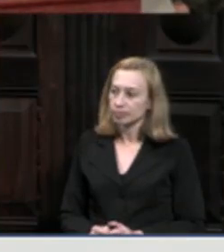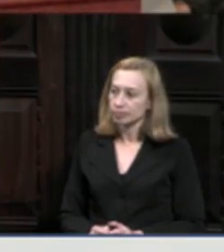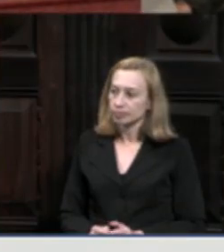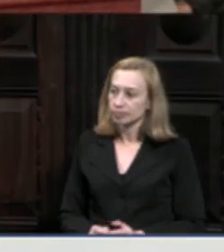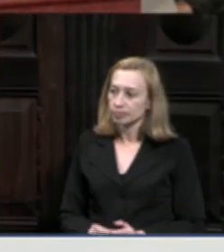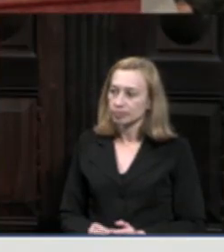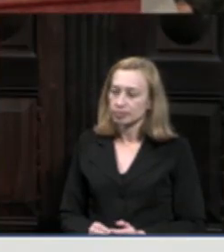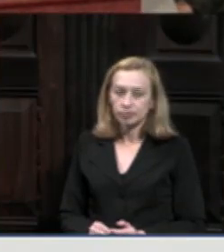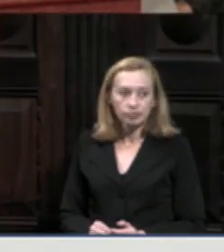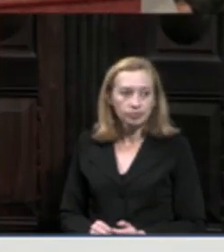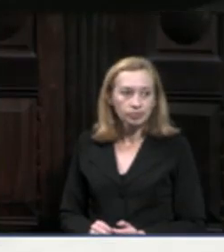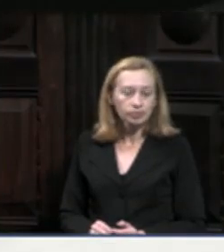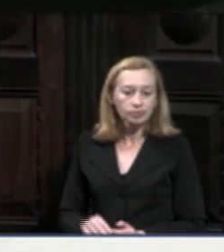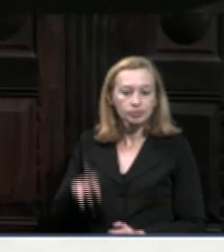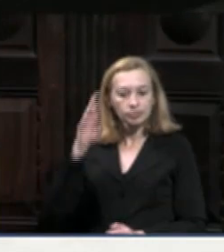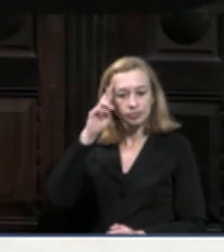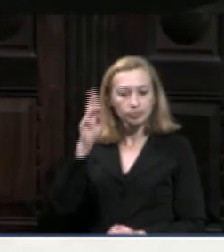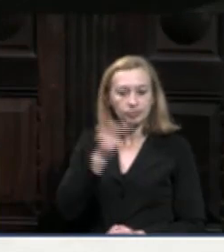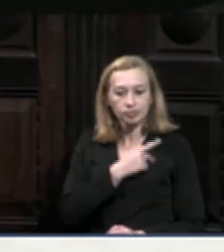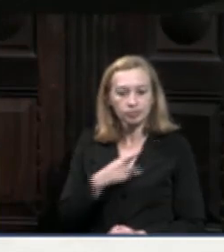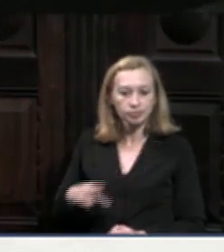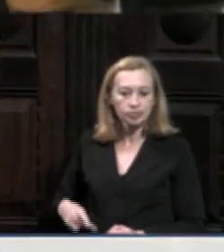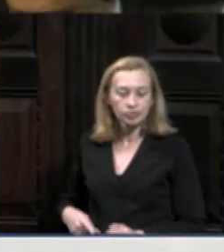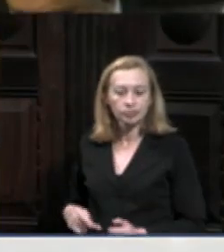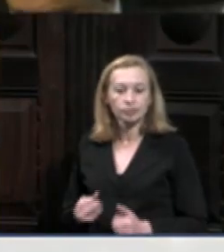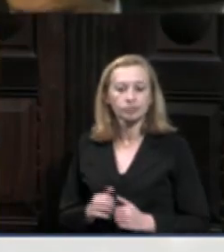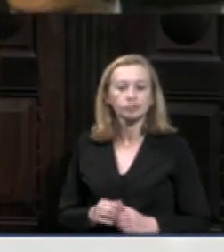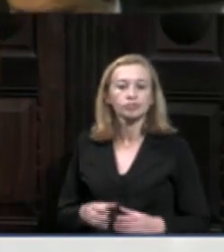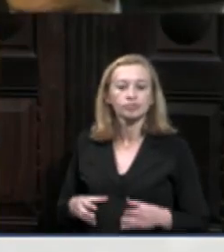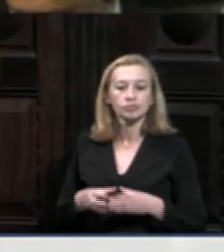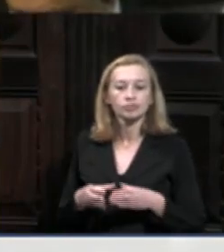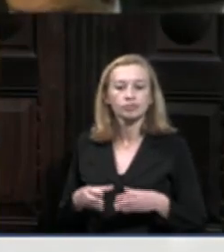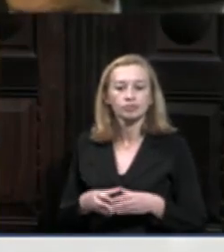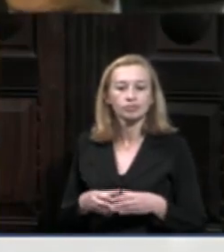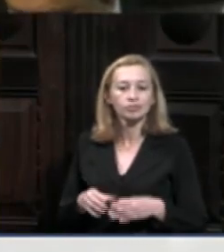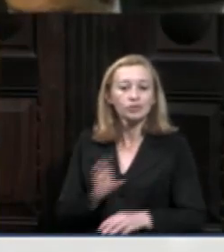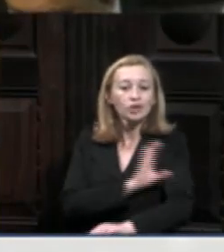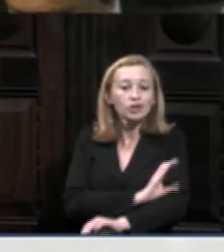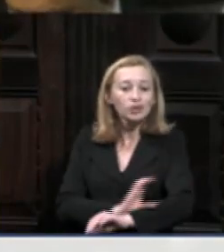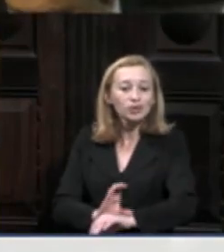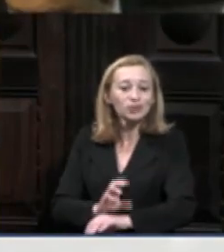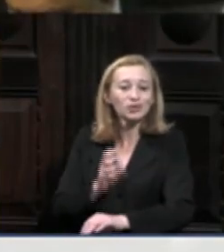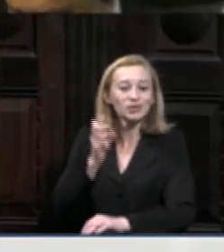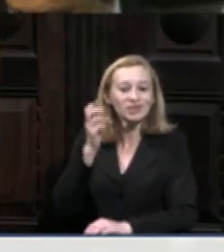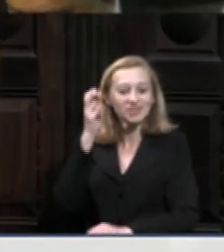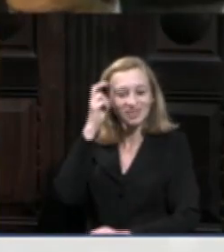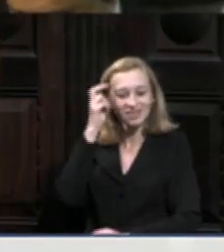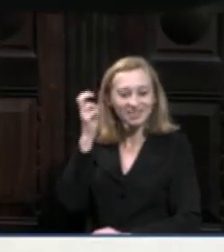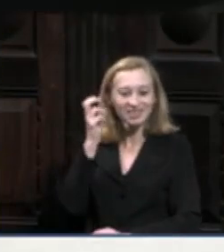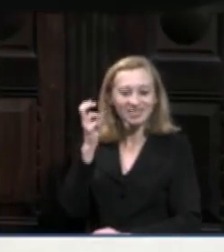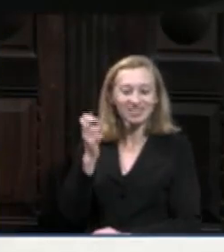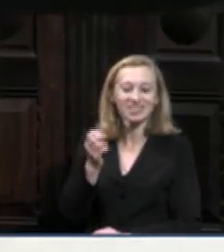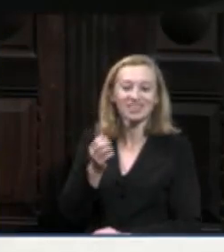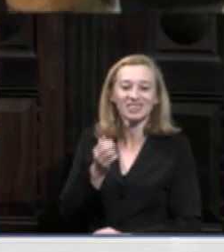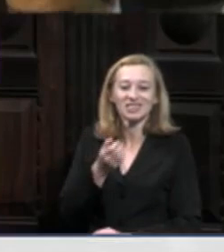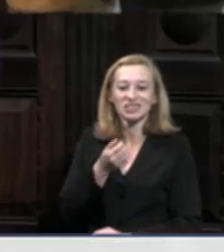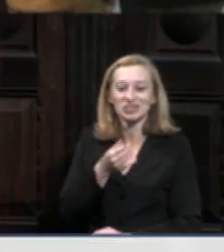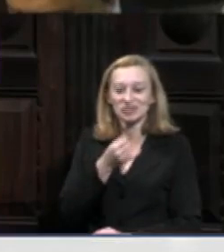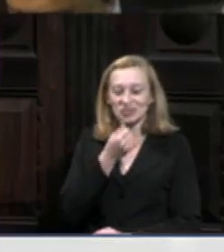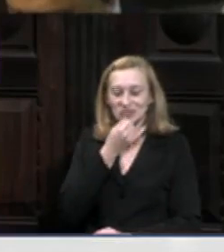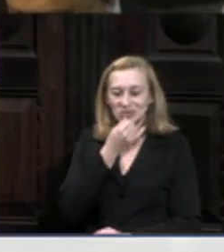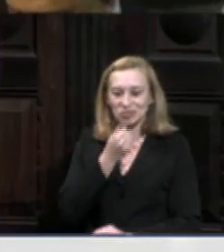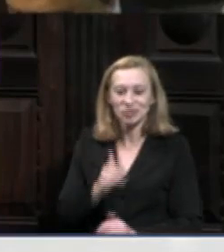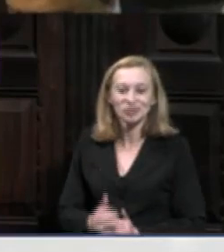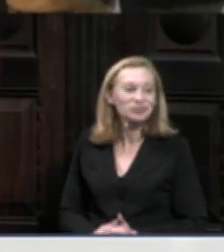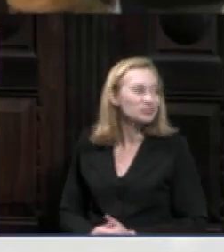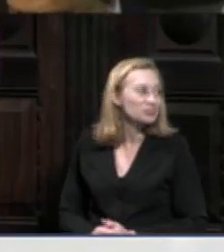Senhor presidente, pela Comissão de Economia, o parecer é favorável. Cultura, deputado. De Cultura, perdão.